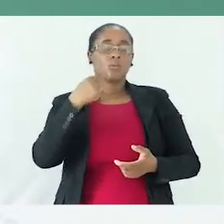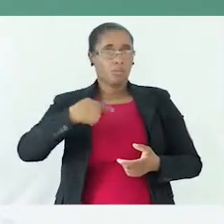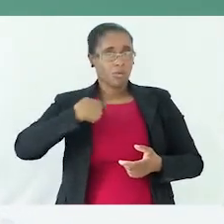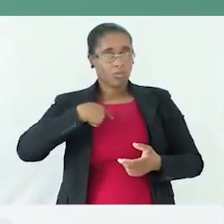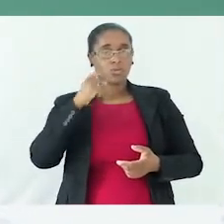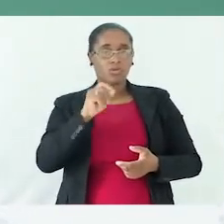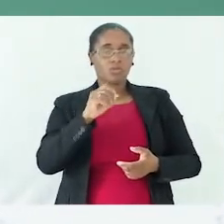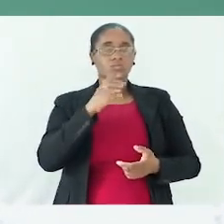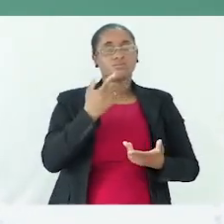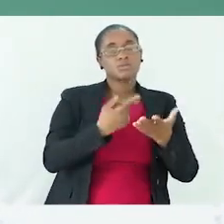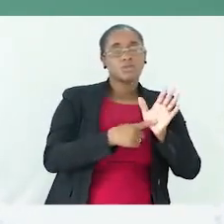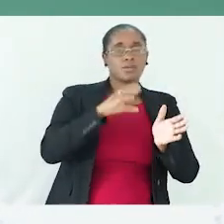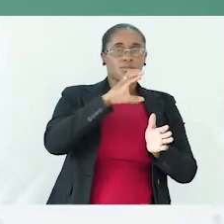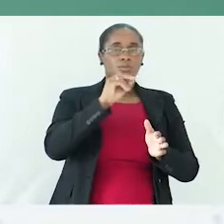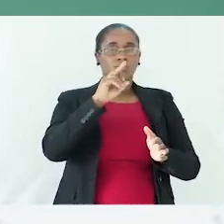nascessem